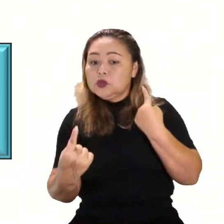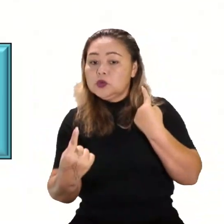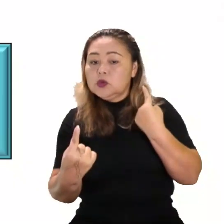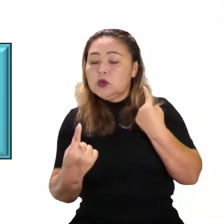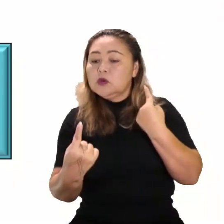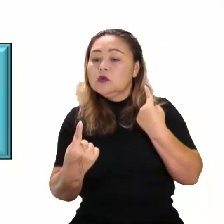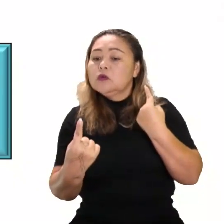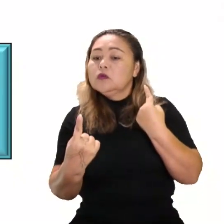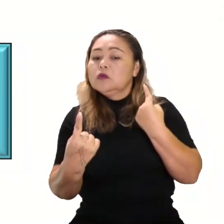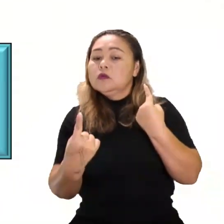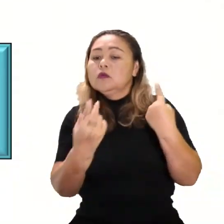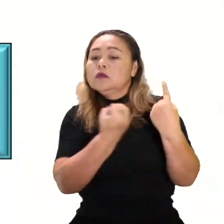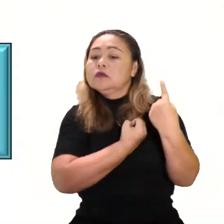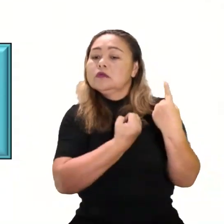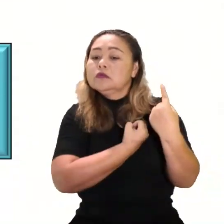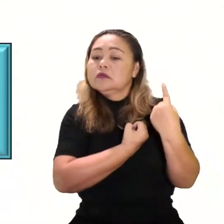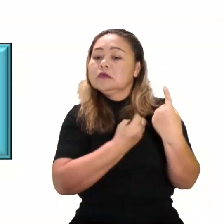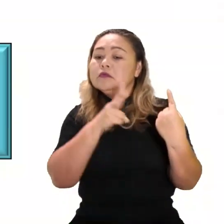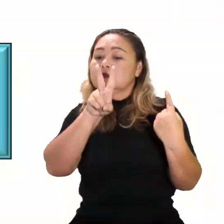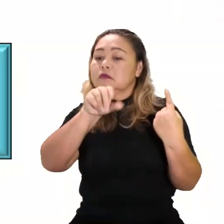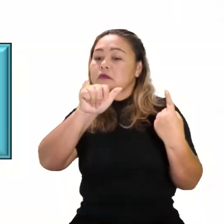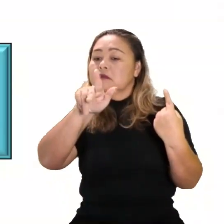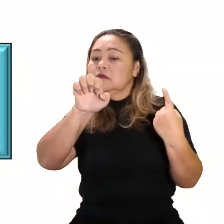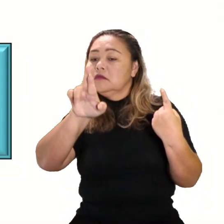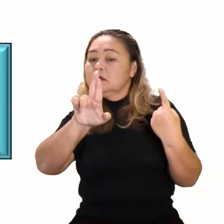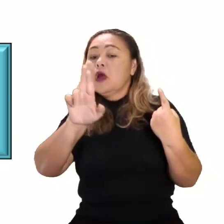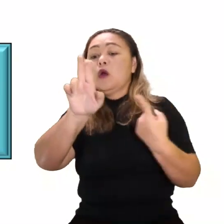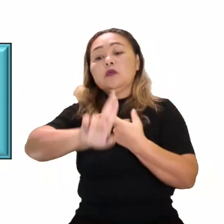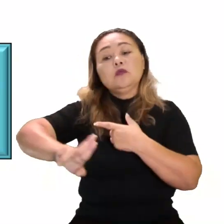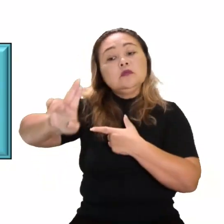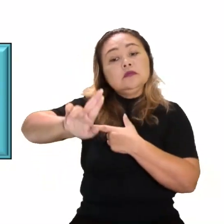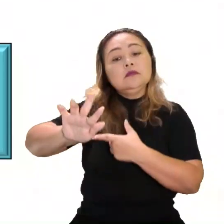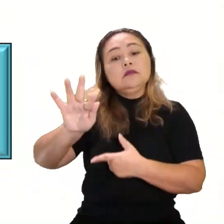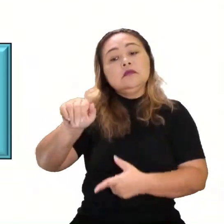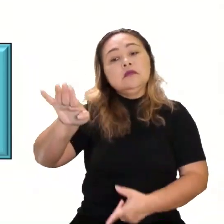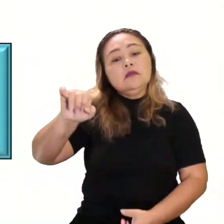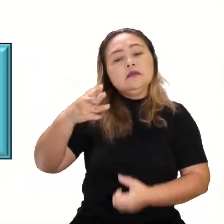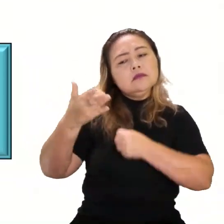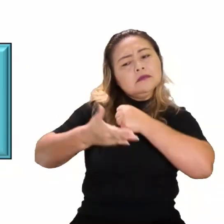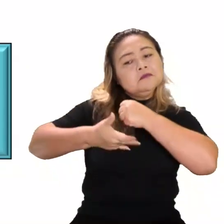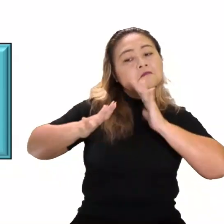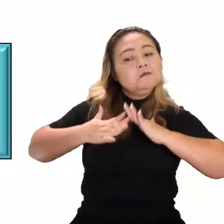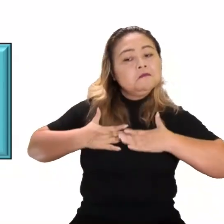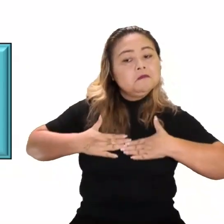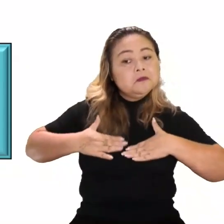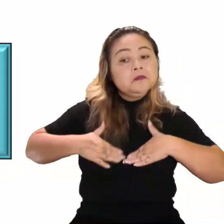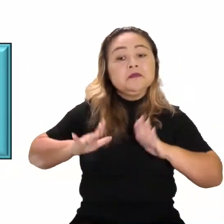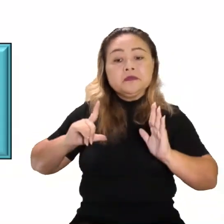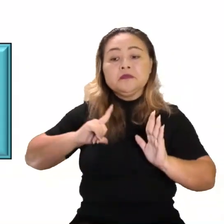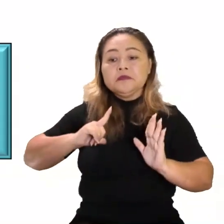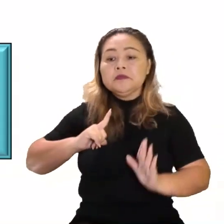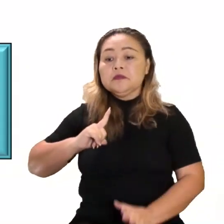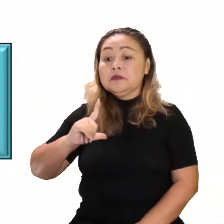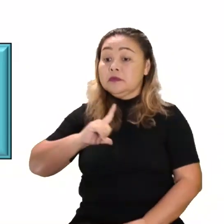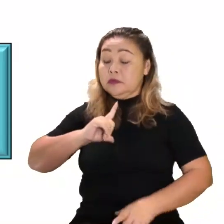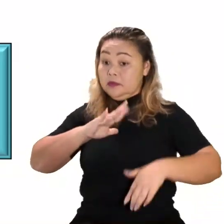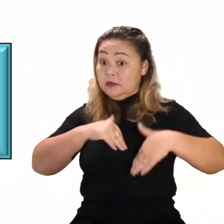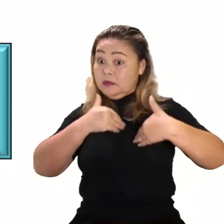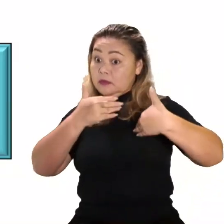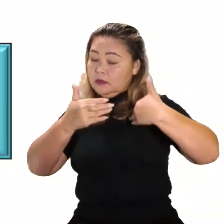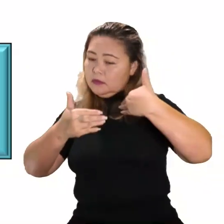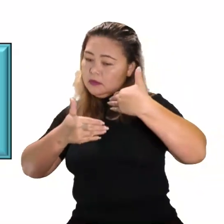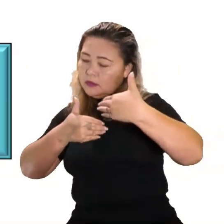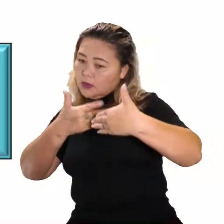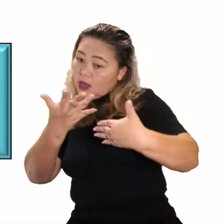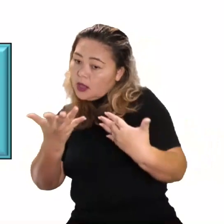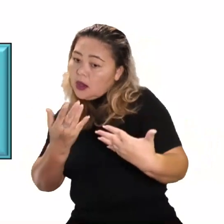convergindo a um valor. Por isso, nós conseguimos aplicar uma fórmula bem básica, bem tranquila. Ah, então ela tem uma tendência de chegar